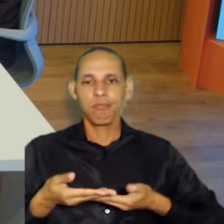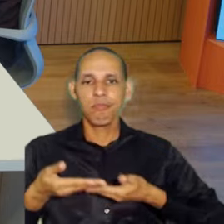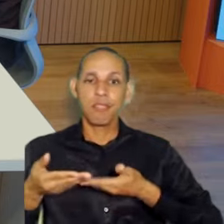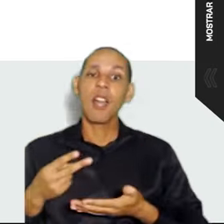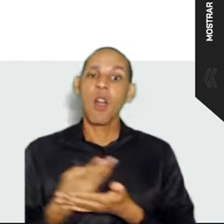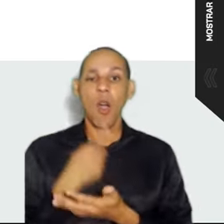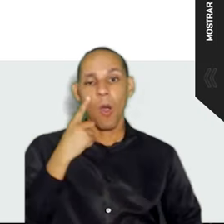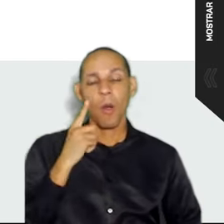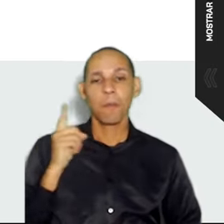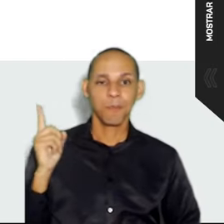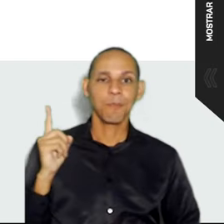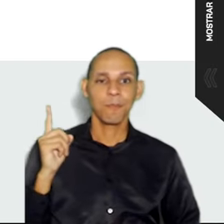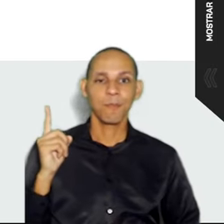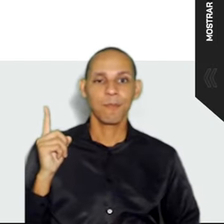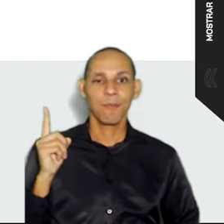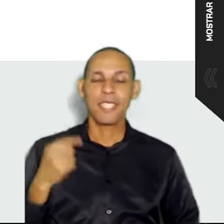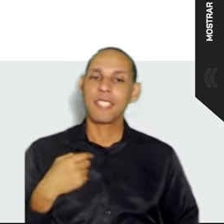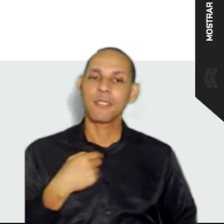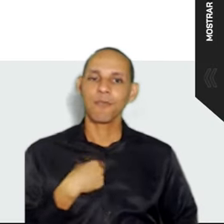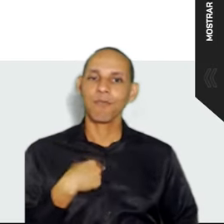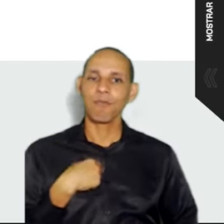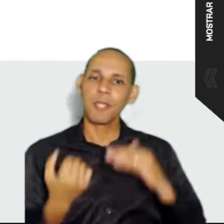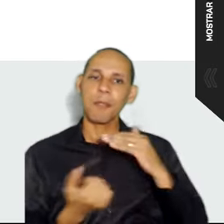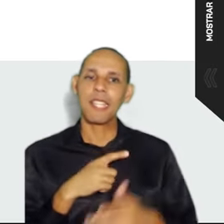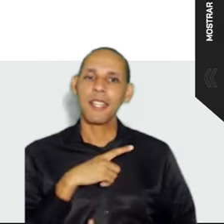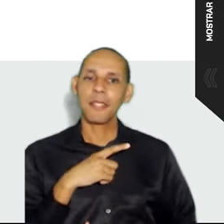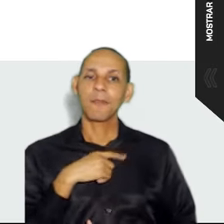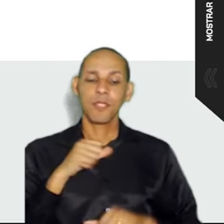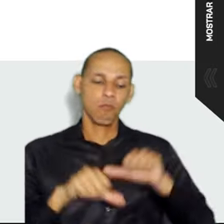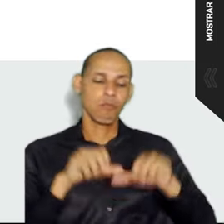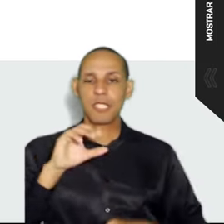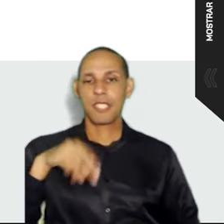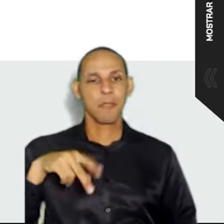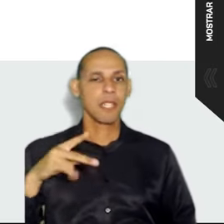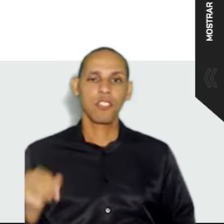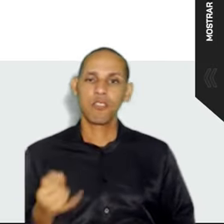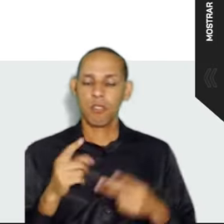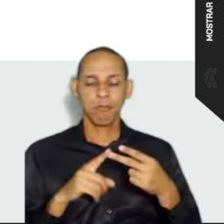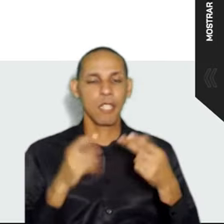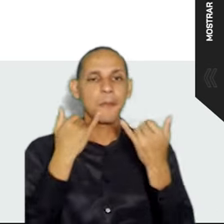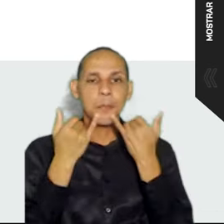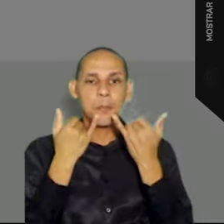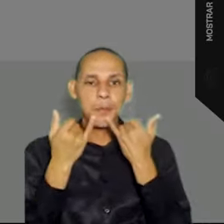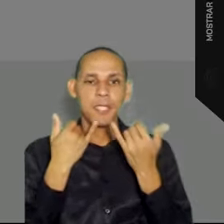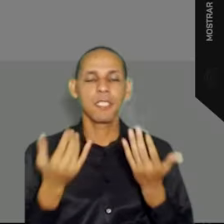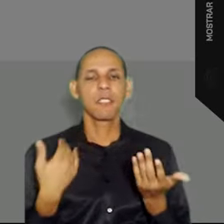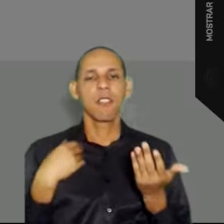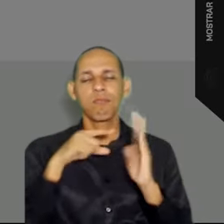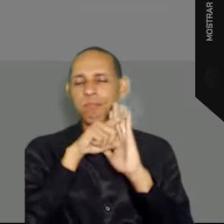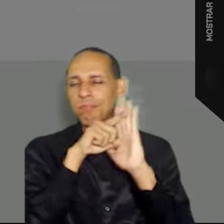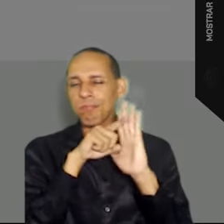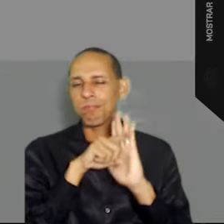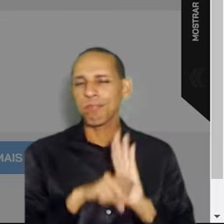aqui ó eu tô numa empresa ó Já alterei Aqui tá o CNPJ dela aqui direitinho as informações se eu for começar a